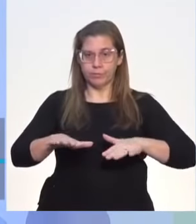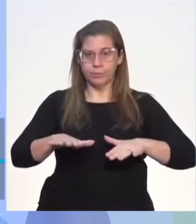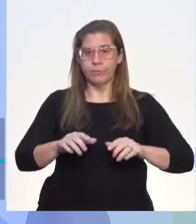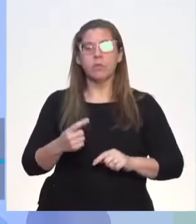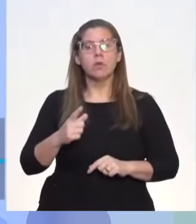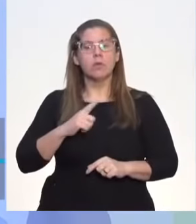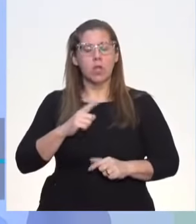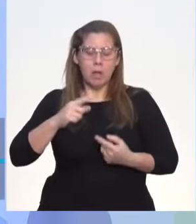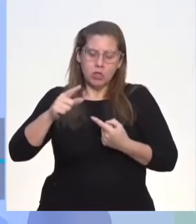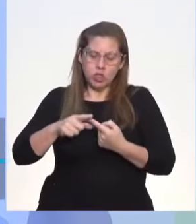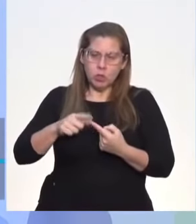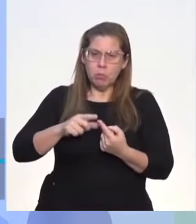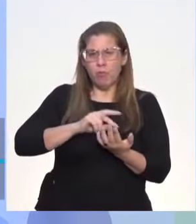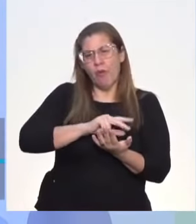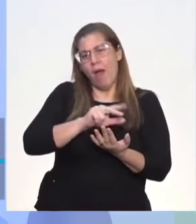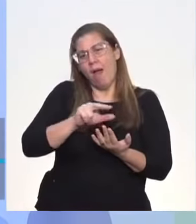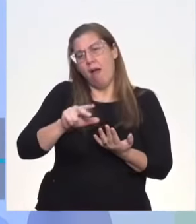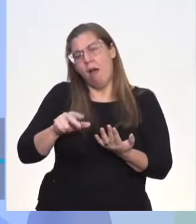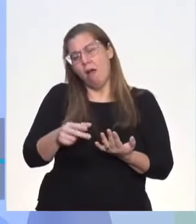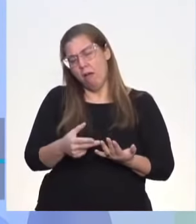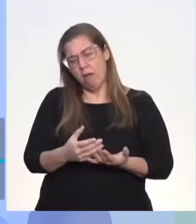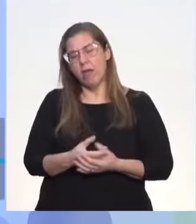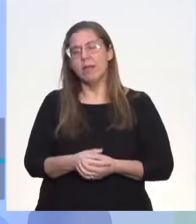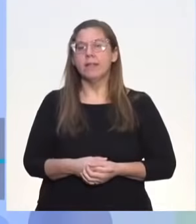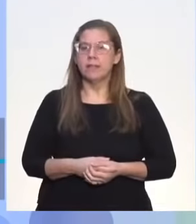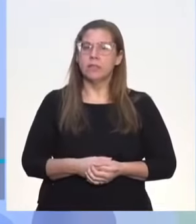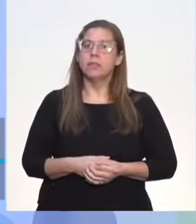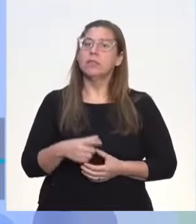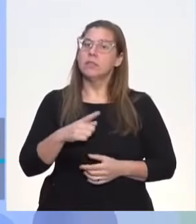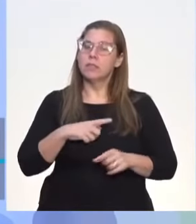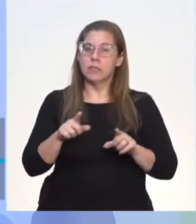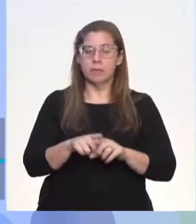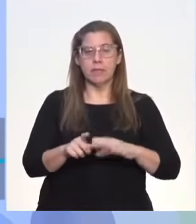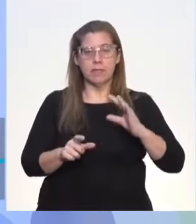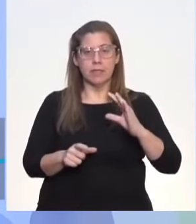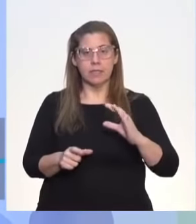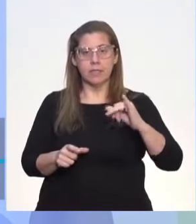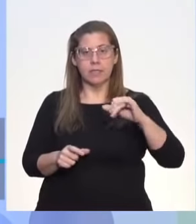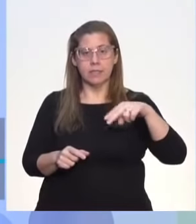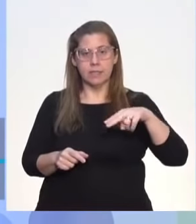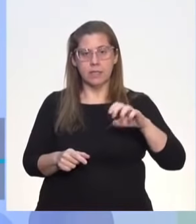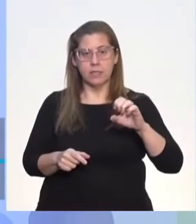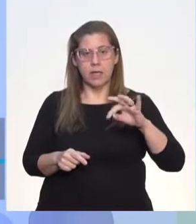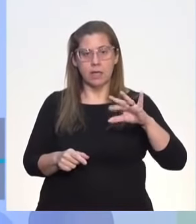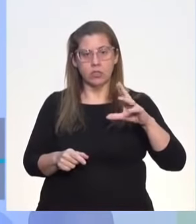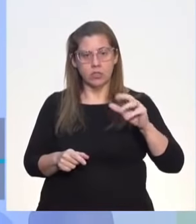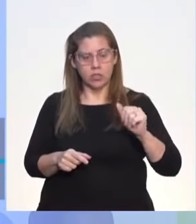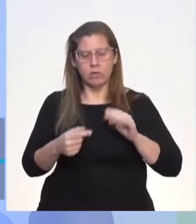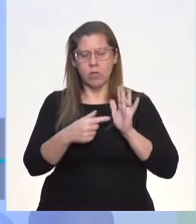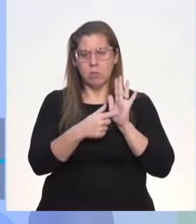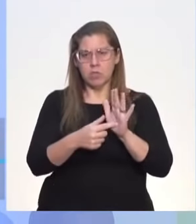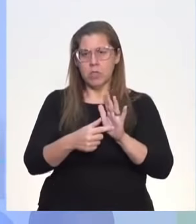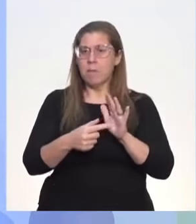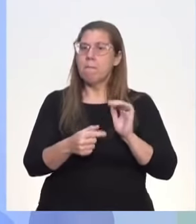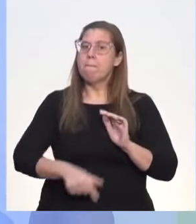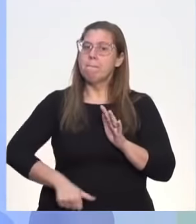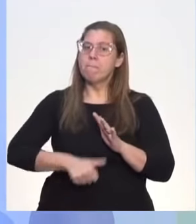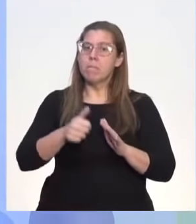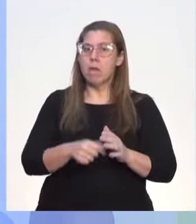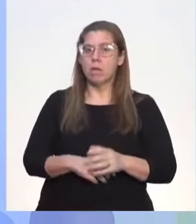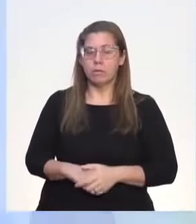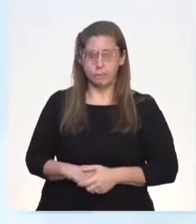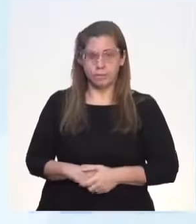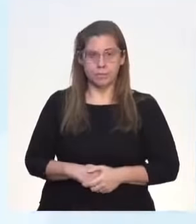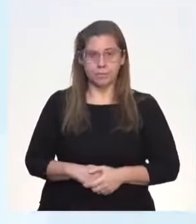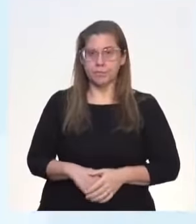aí o tipos de energia mecânica E aí sim entre elas eu vou ter a cinética Tá mas eu queria te mostrar aí primeiro essa figura Olha